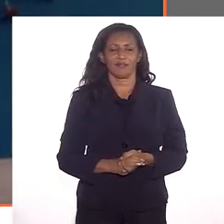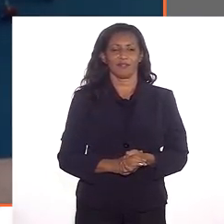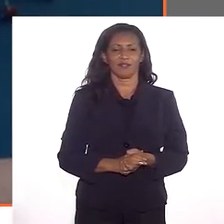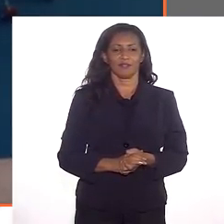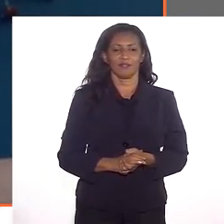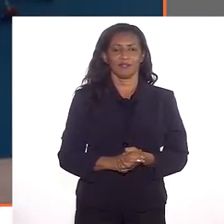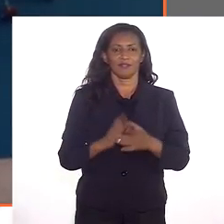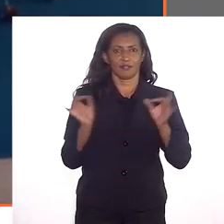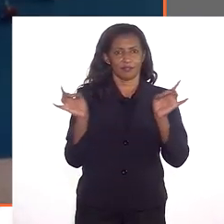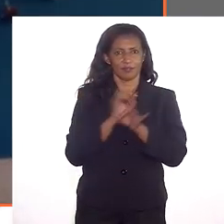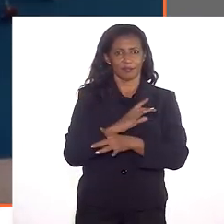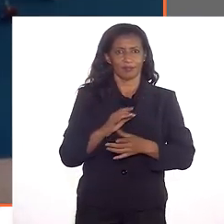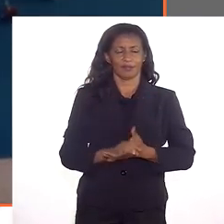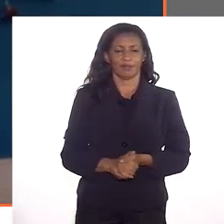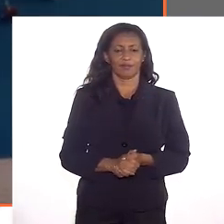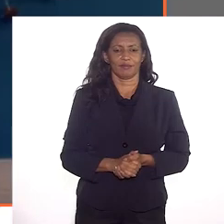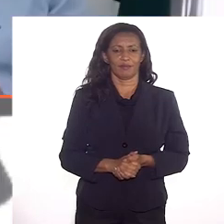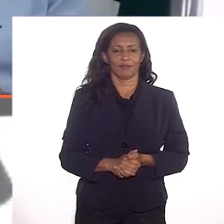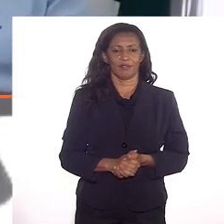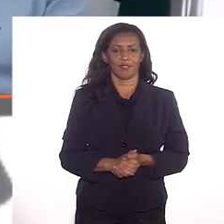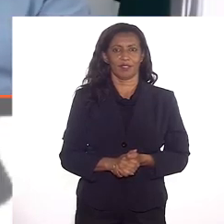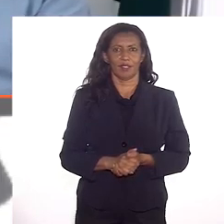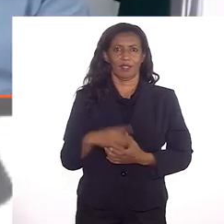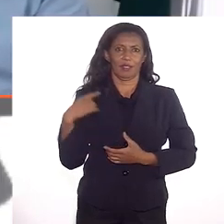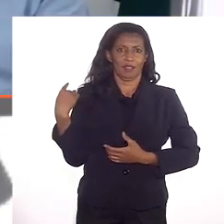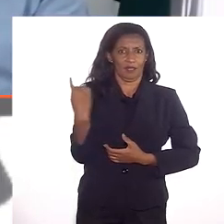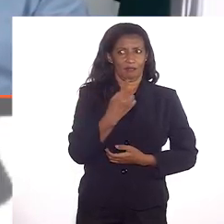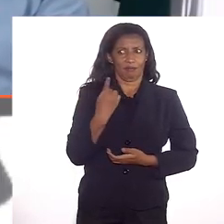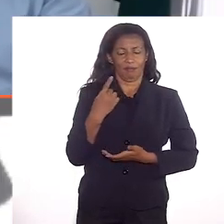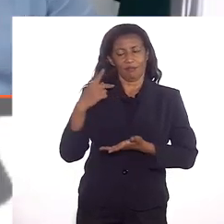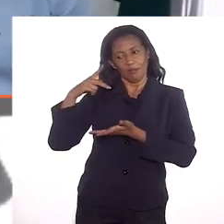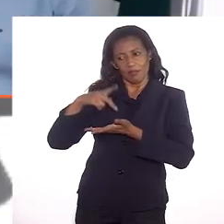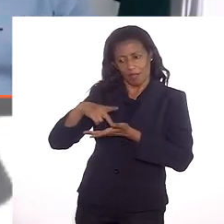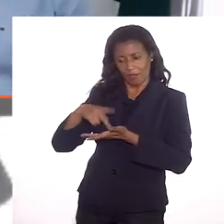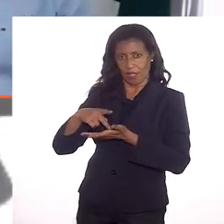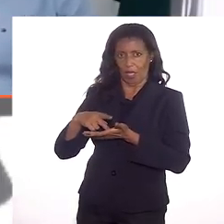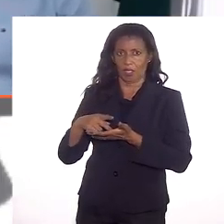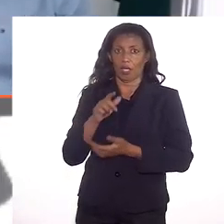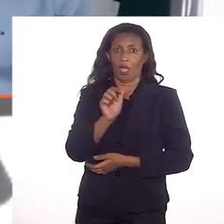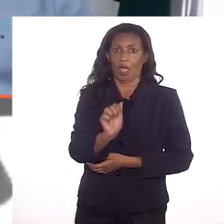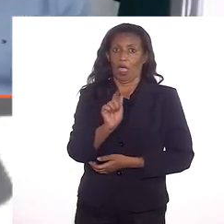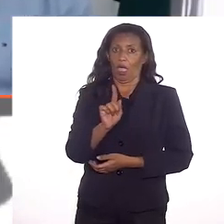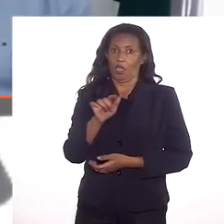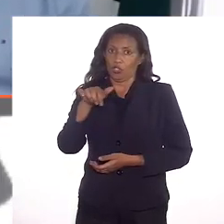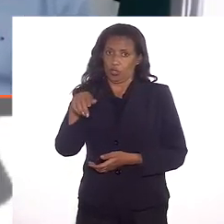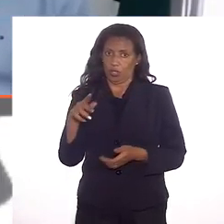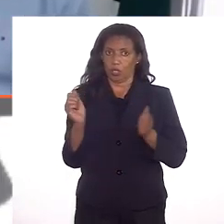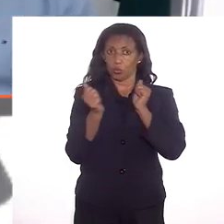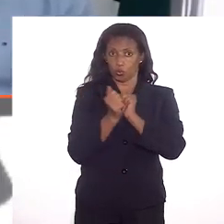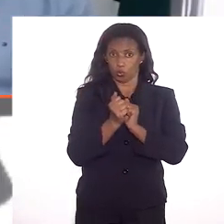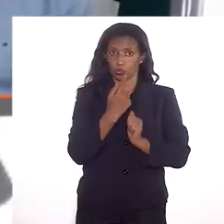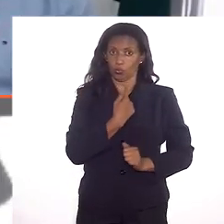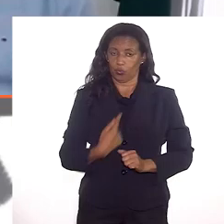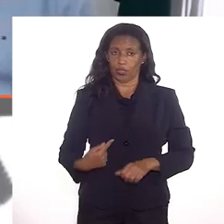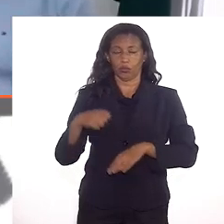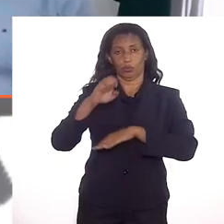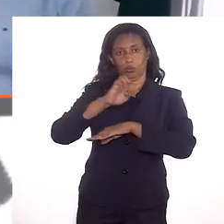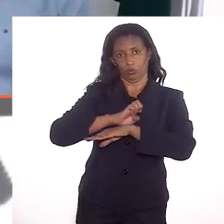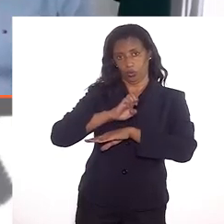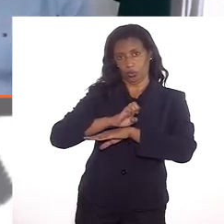vem, do que está sancionado, né? A gente vai, na verdade, construir uma agenda com o governador do Estado,